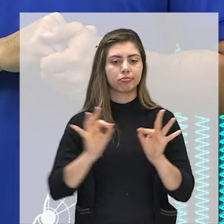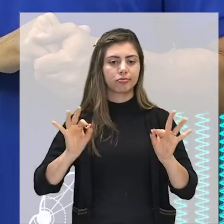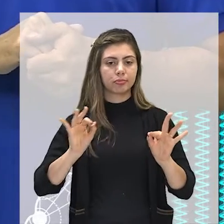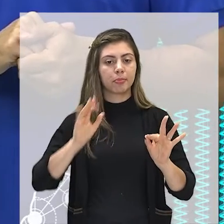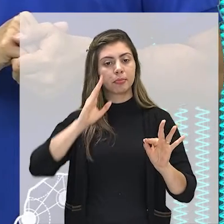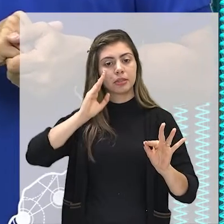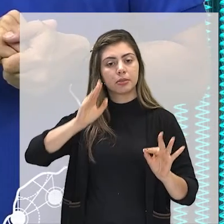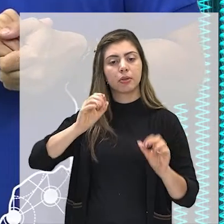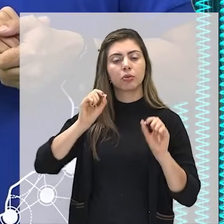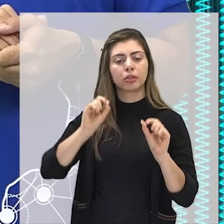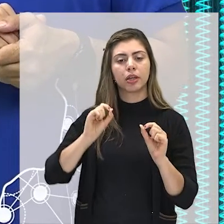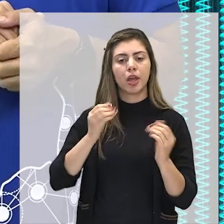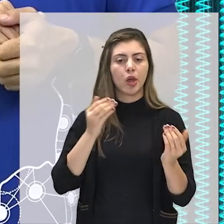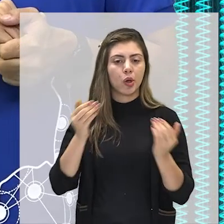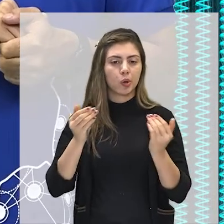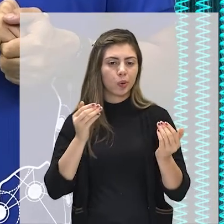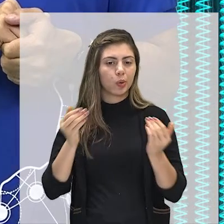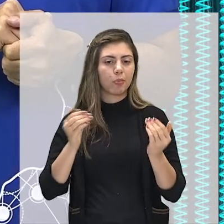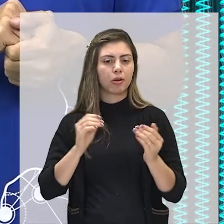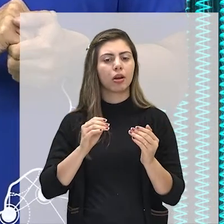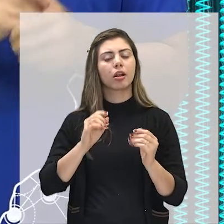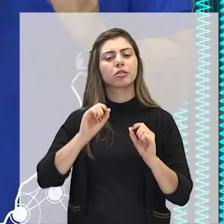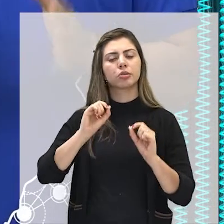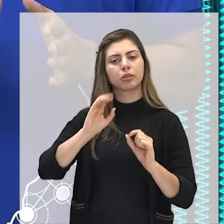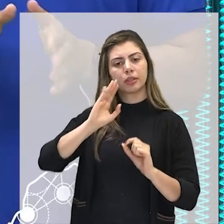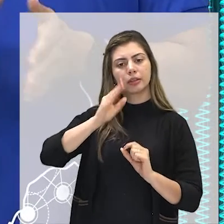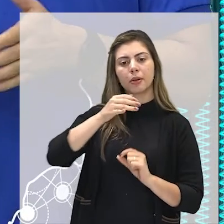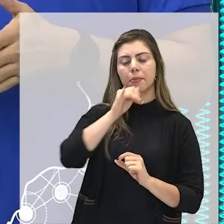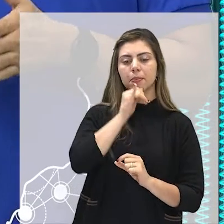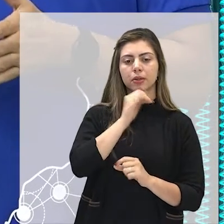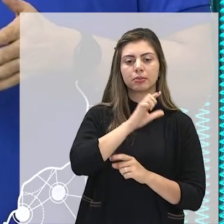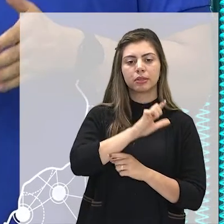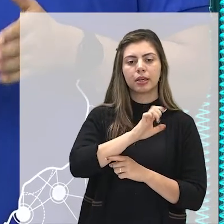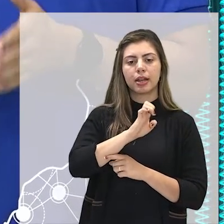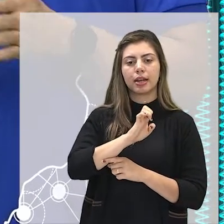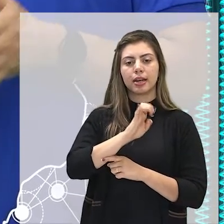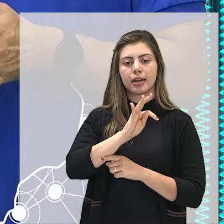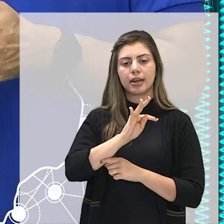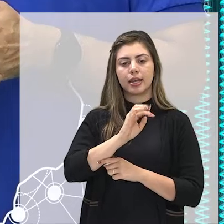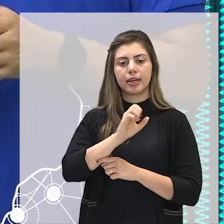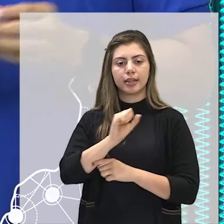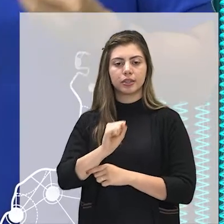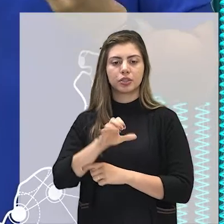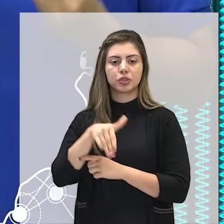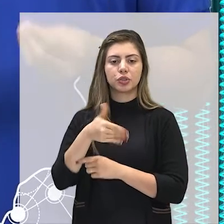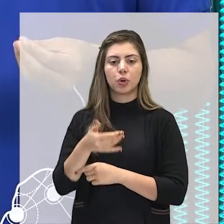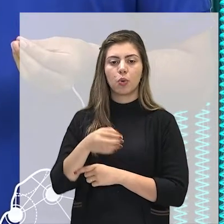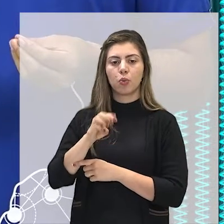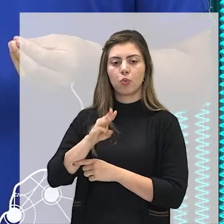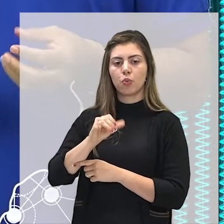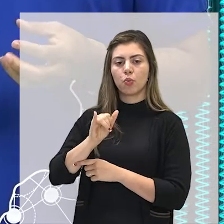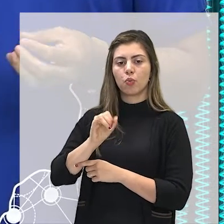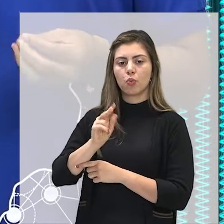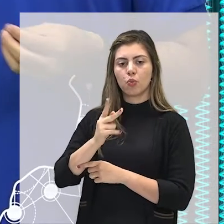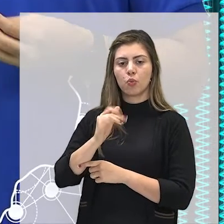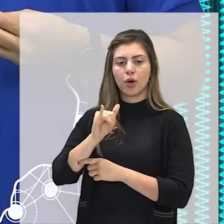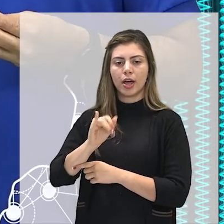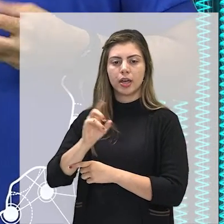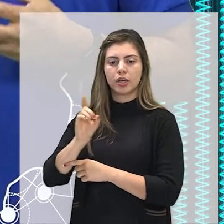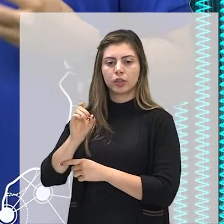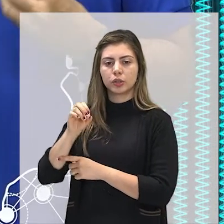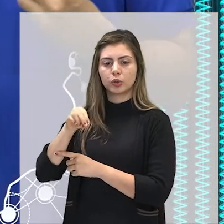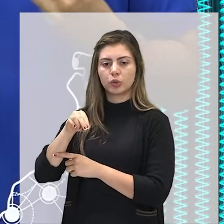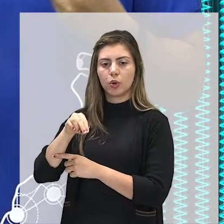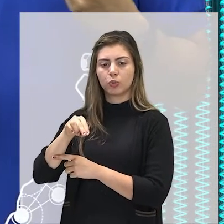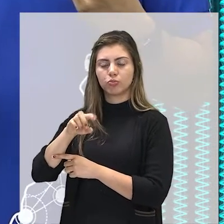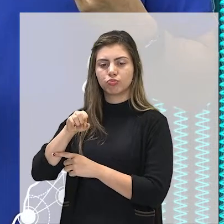especialmente em comparação com alternativas mais diretas como let's ou why don't we. Tem outras formas de nos